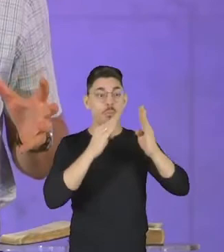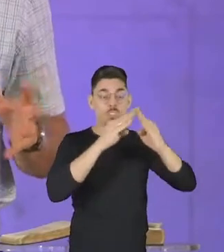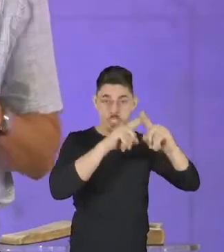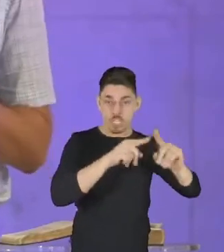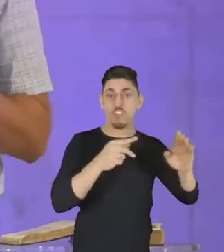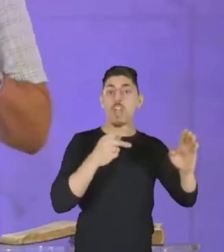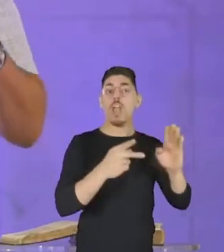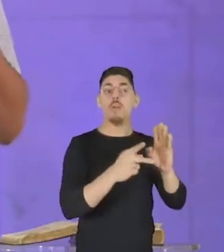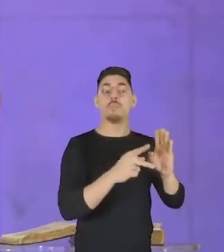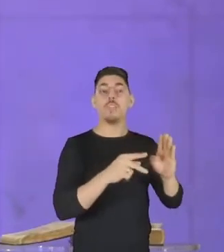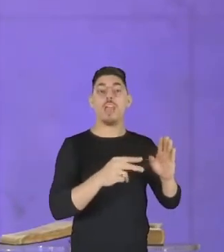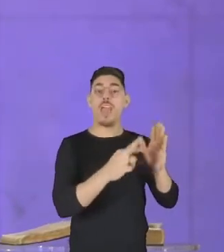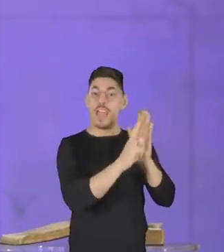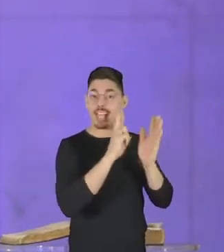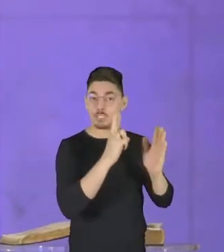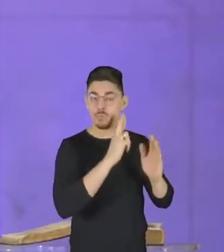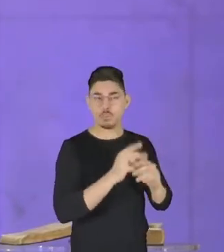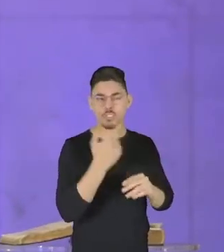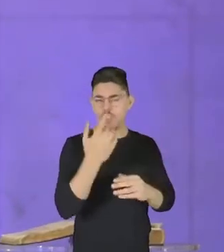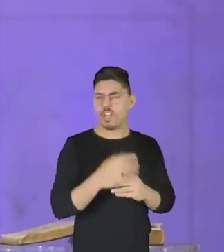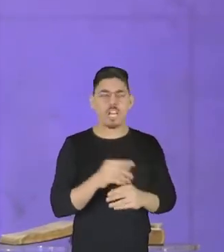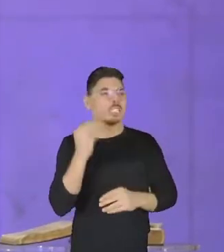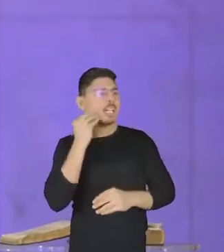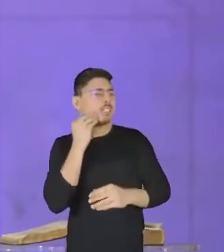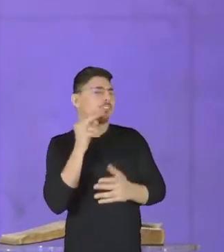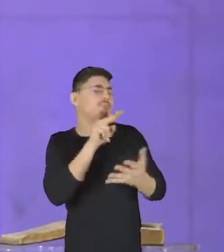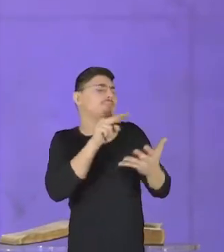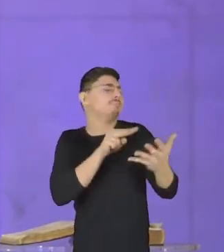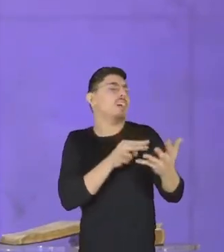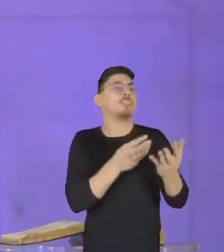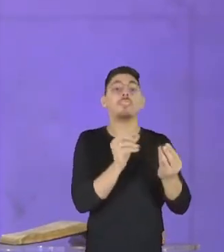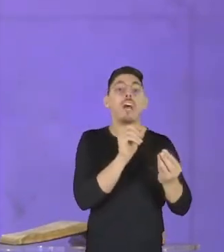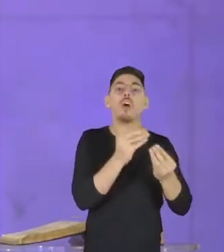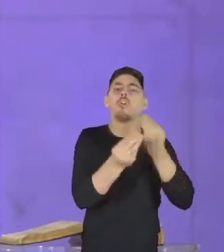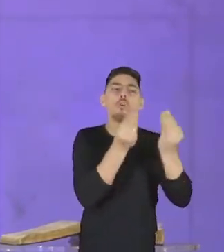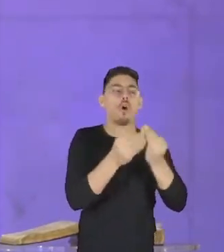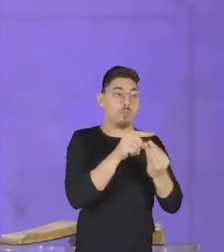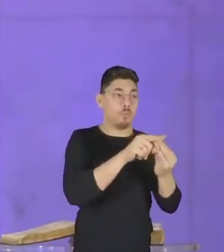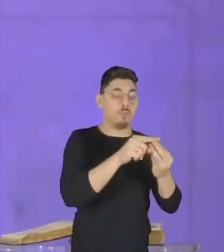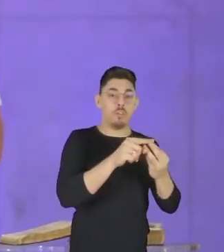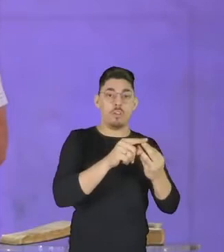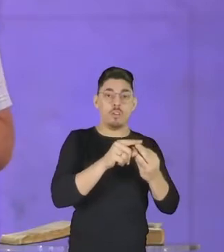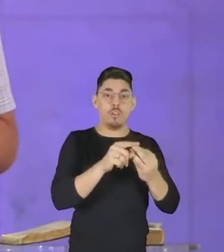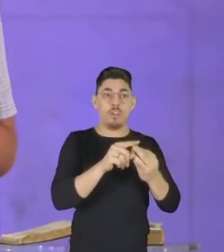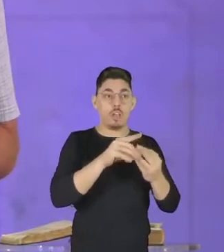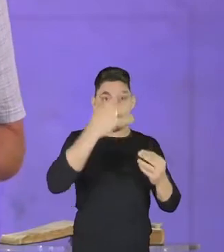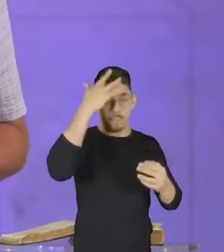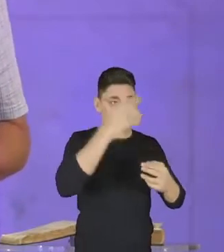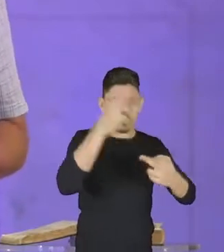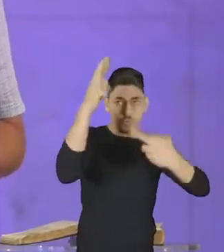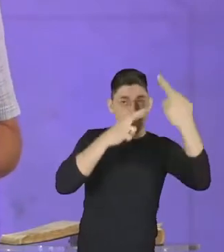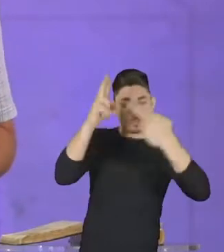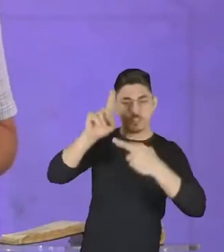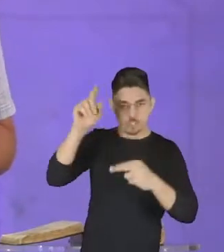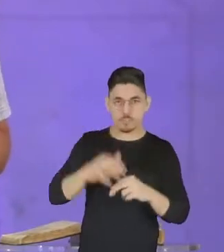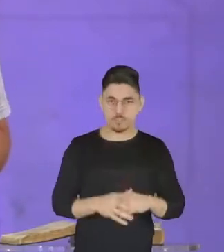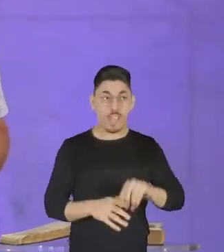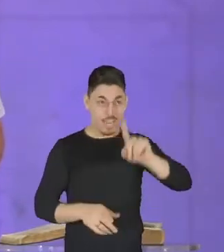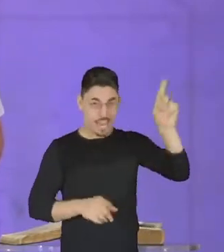perguntas, tentando mapear um pouco mais a vida com Deus destas pessoas. E eles constataram